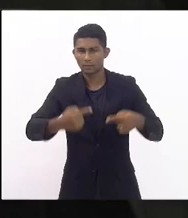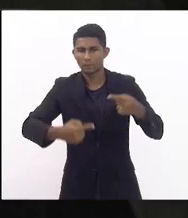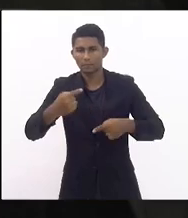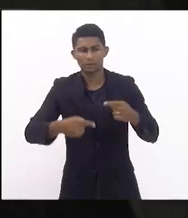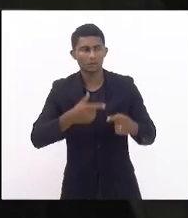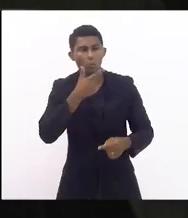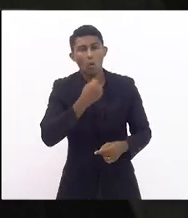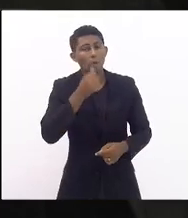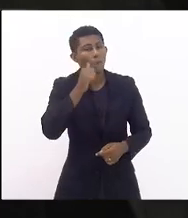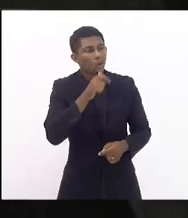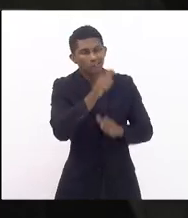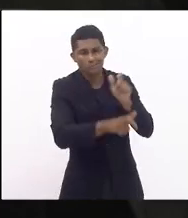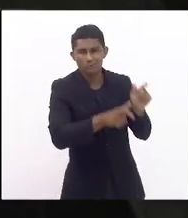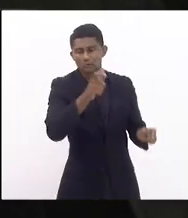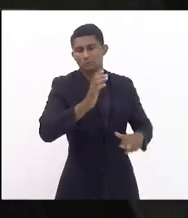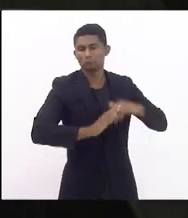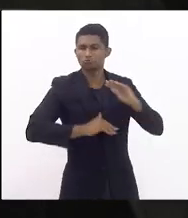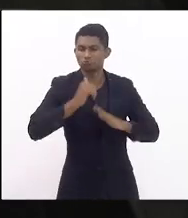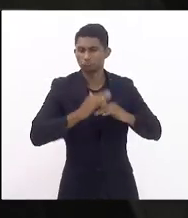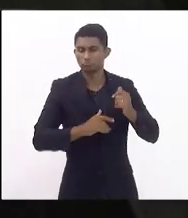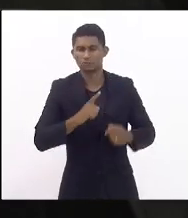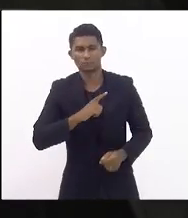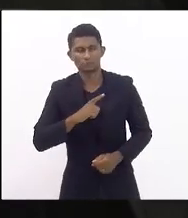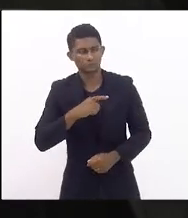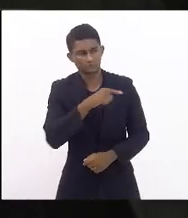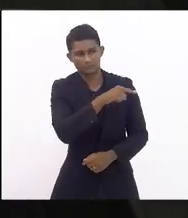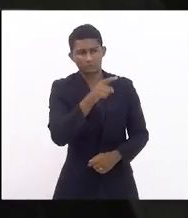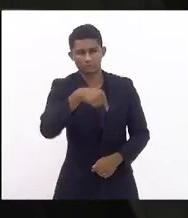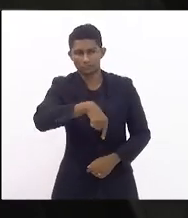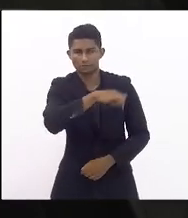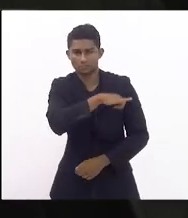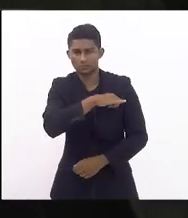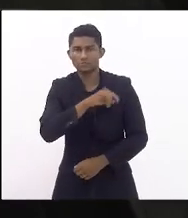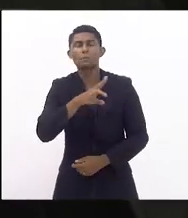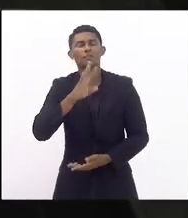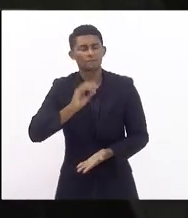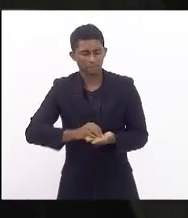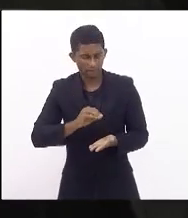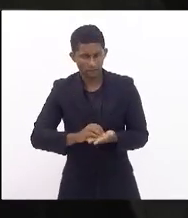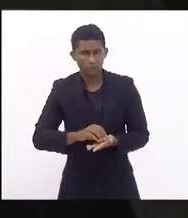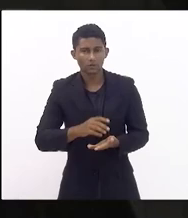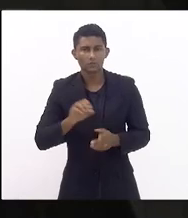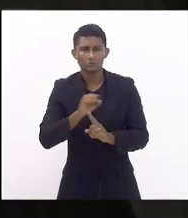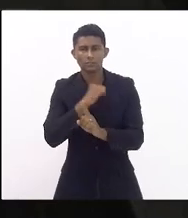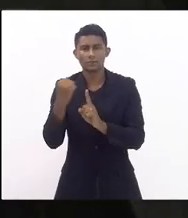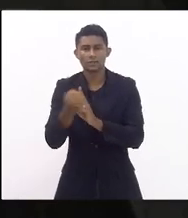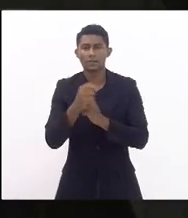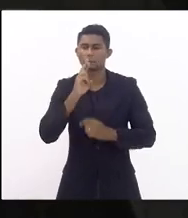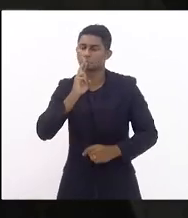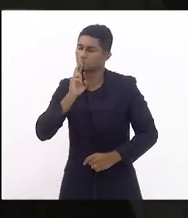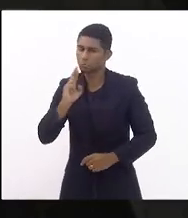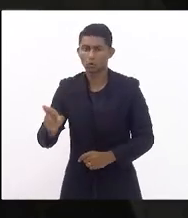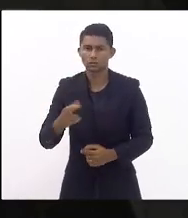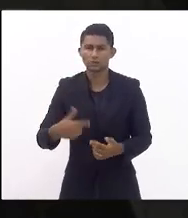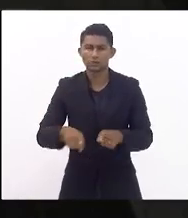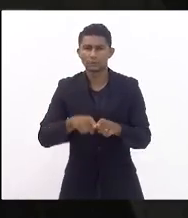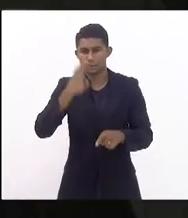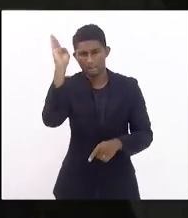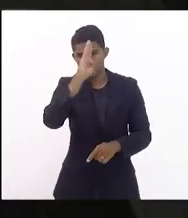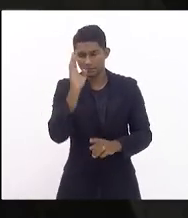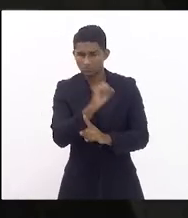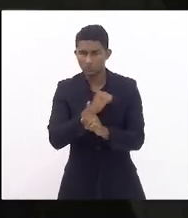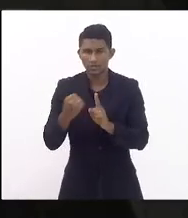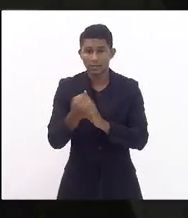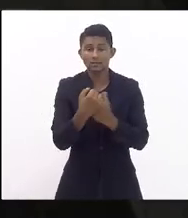homens e mulheres, nas polícias do Rio de Janeiro, mas está faltando uma resposta à sociedade fluminense, à sociedade brasileira e,